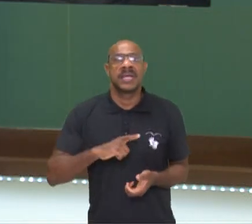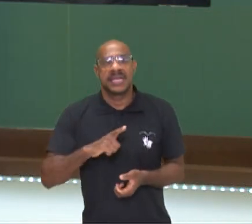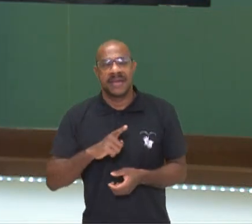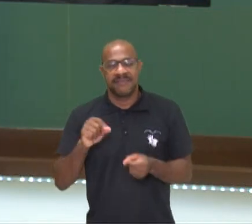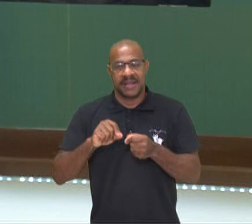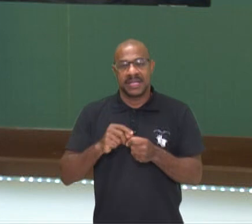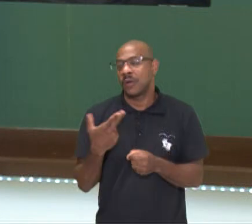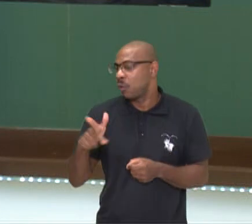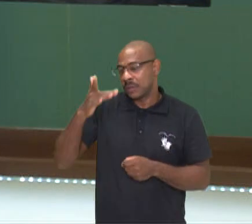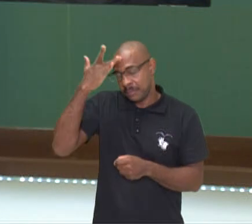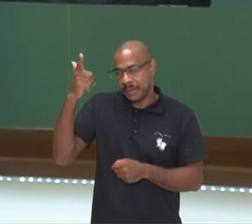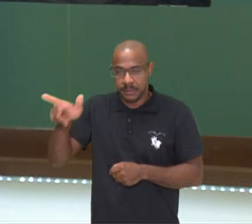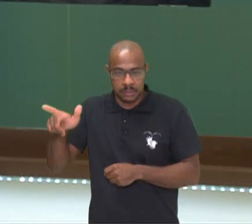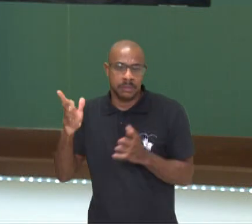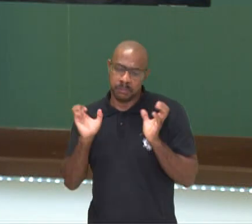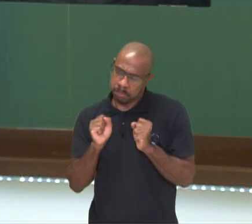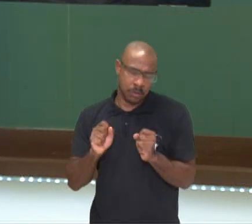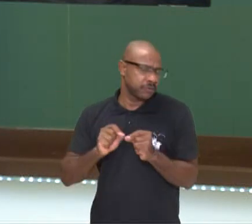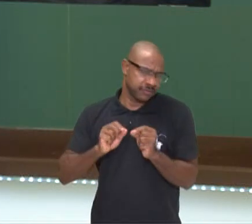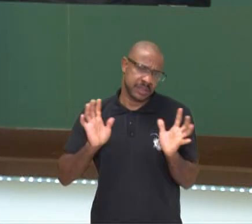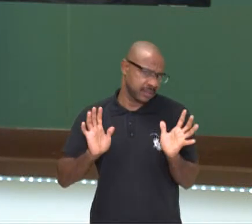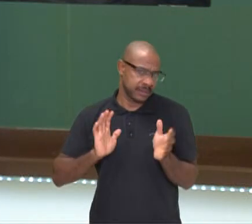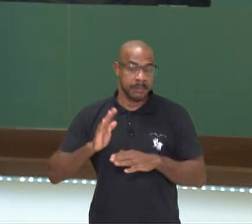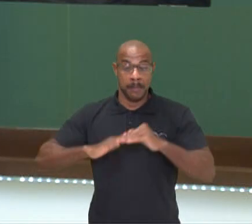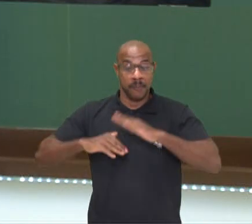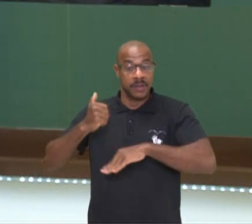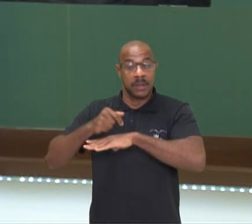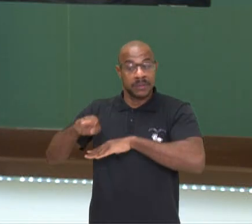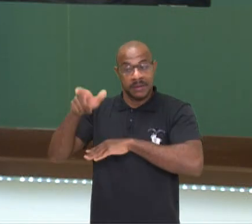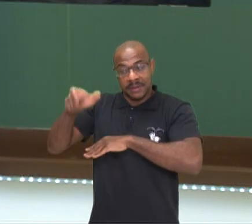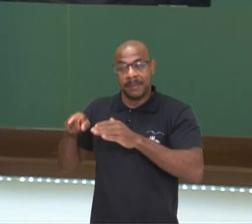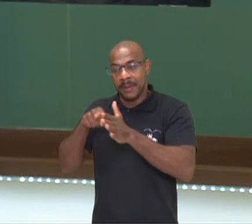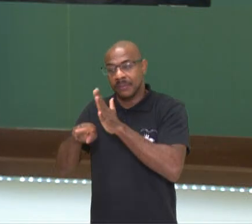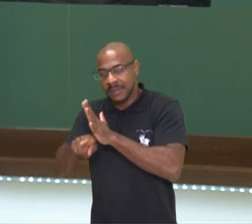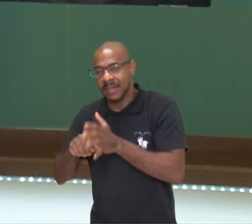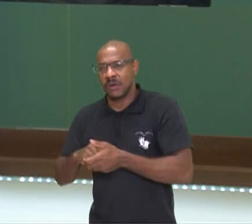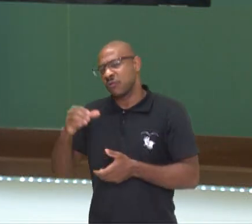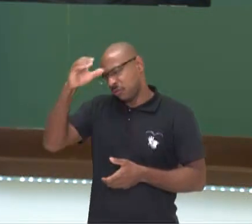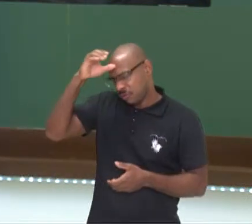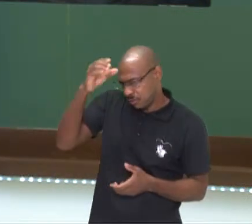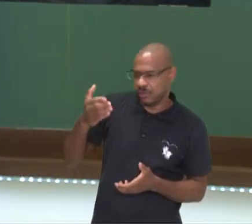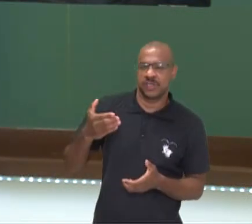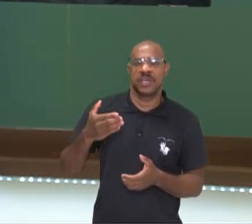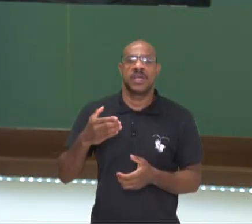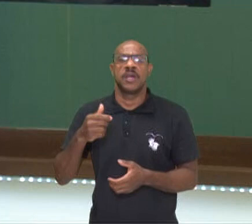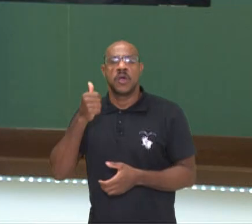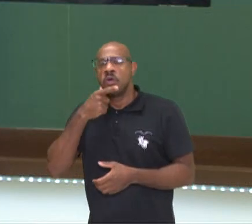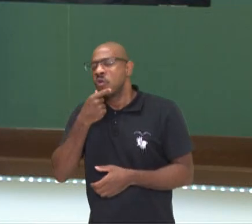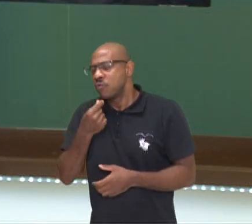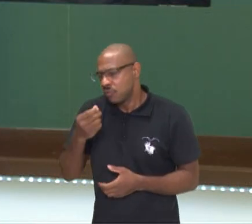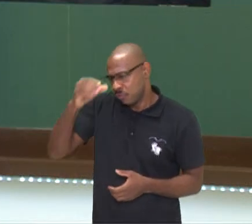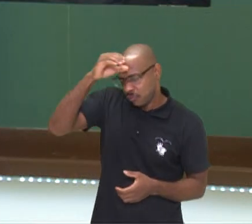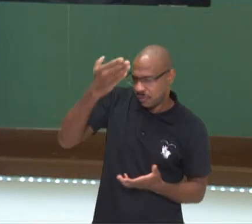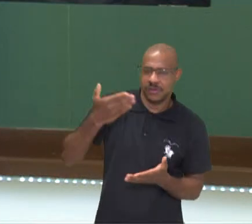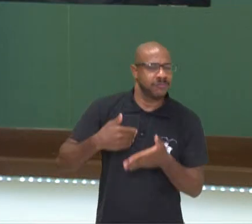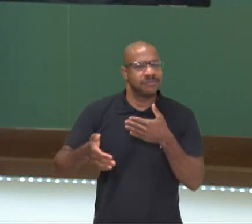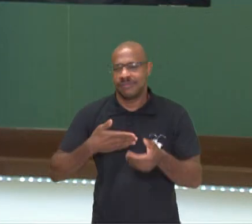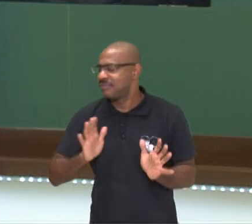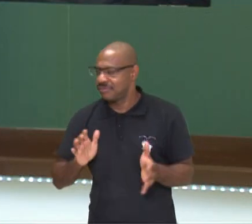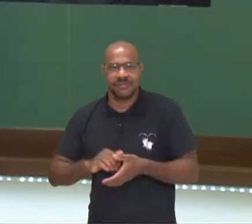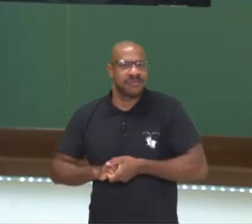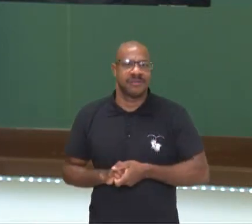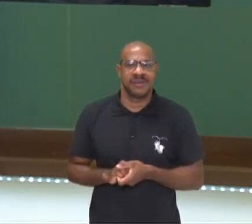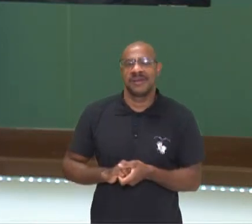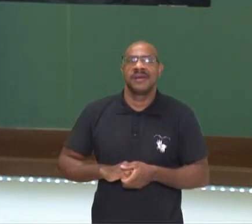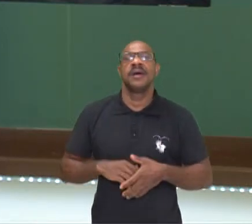outra pessoa escolha alguém para falar da profissão dela é mas se você vai pegar uma pesquisa com essa pessoa uma entrevista